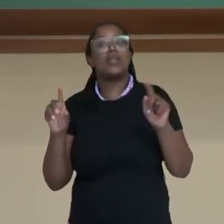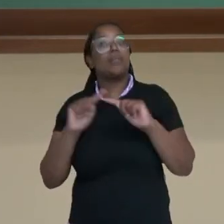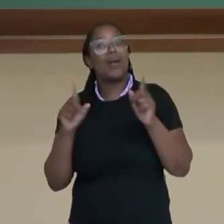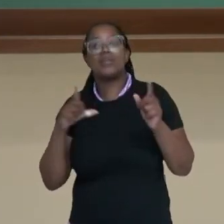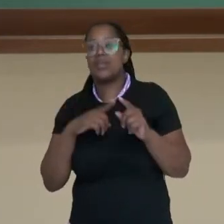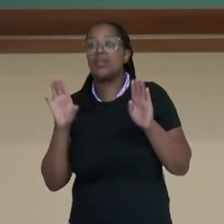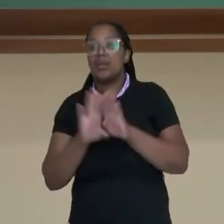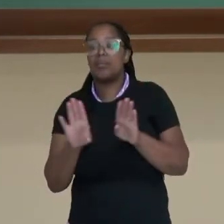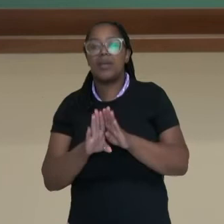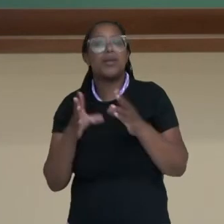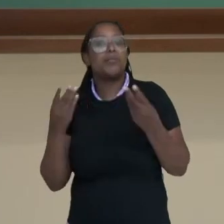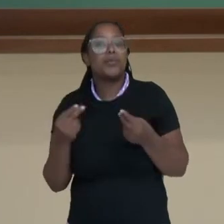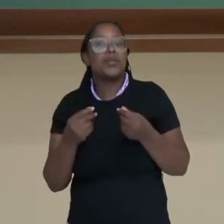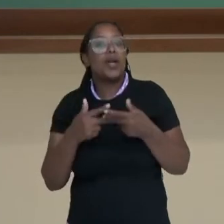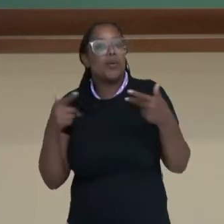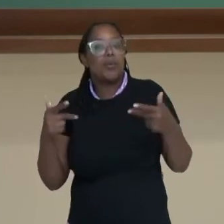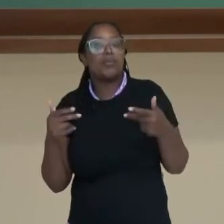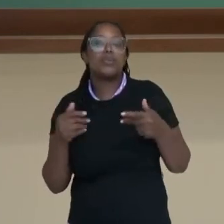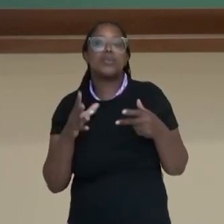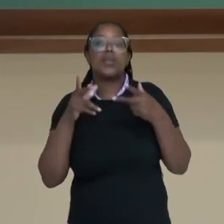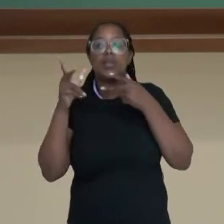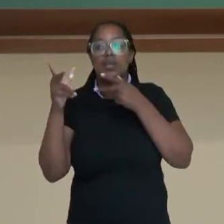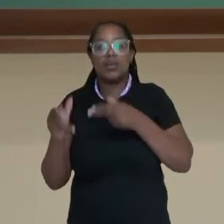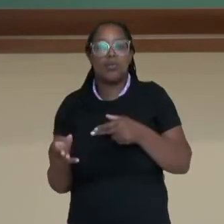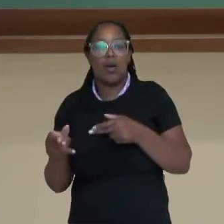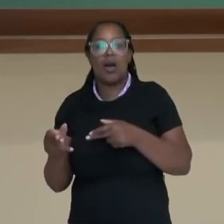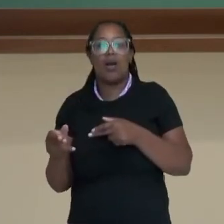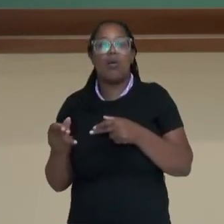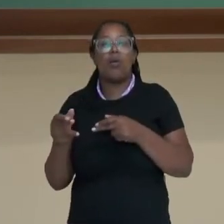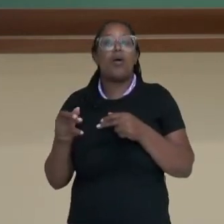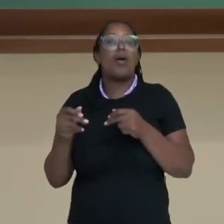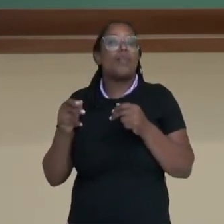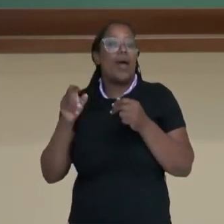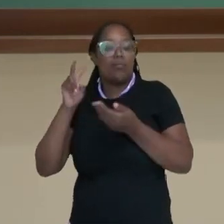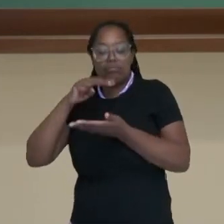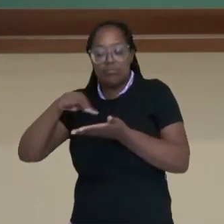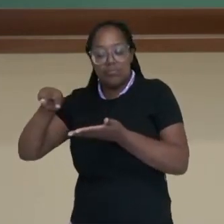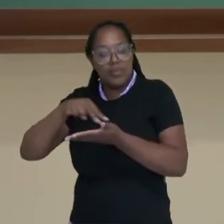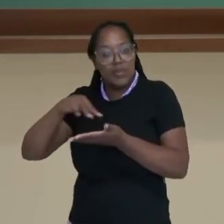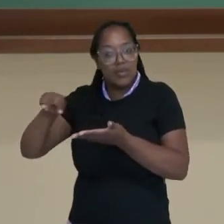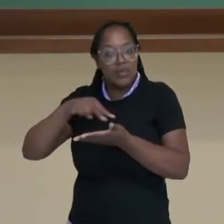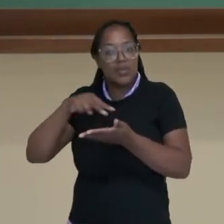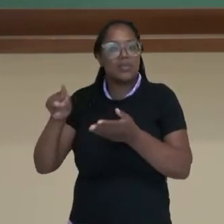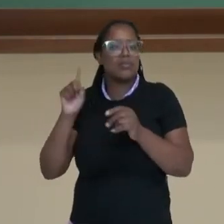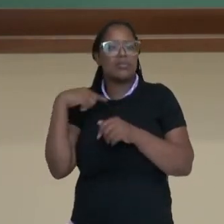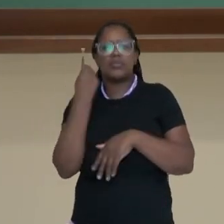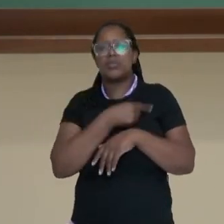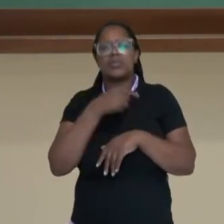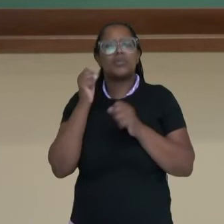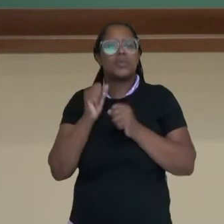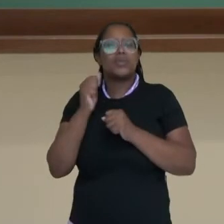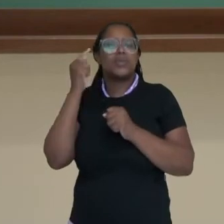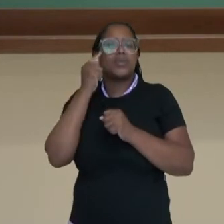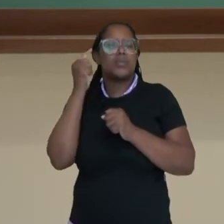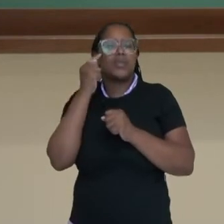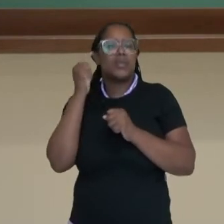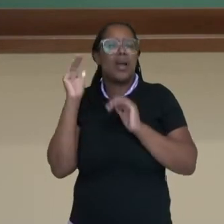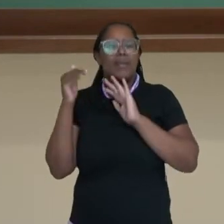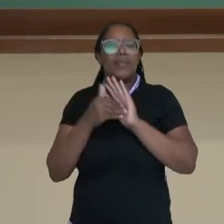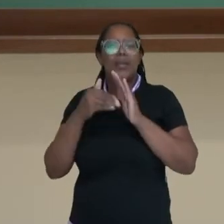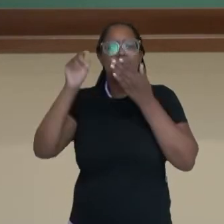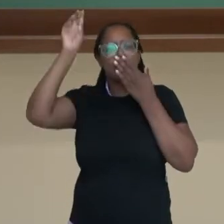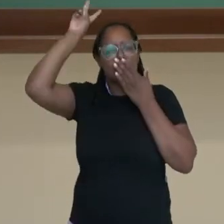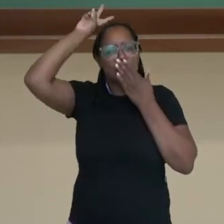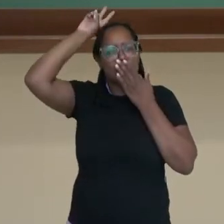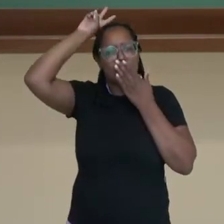né? Essa questão da ritualidade, da dança, a gente pode pensar também até nos indígenas, que nós